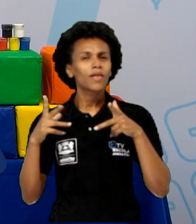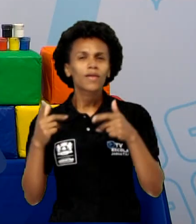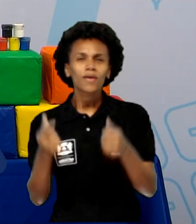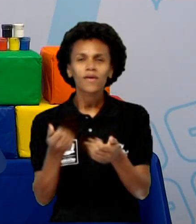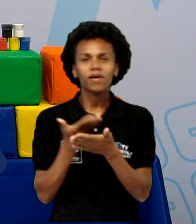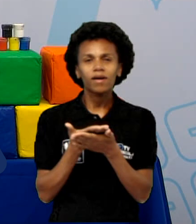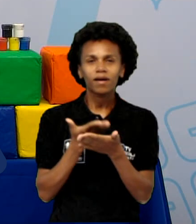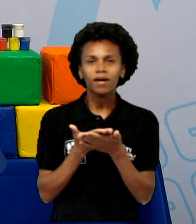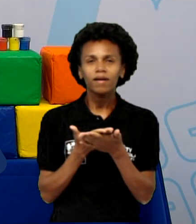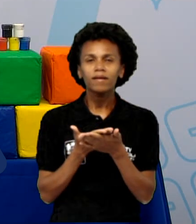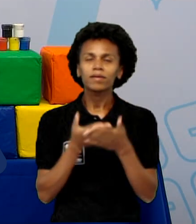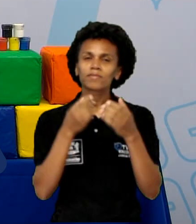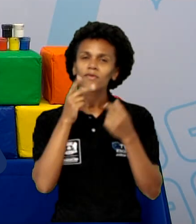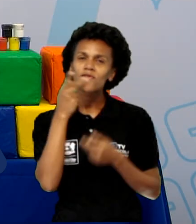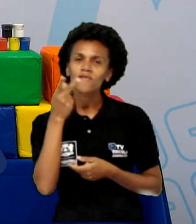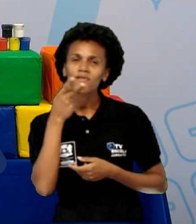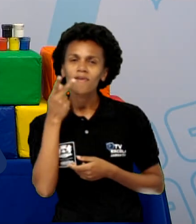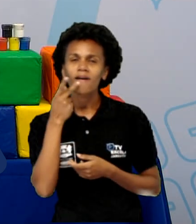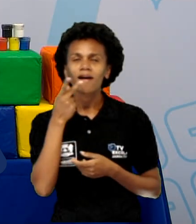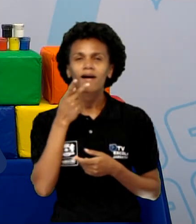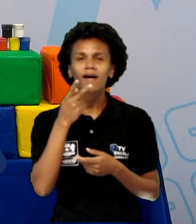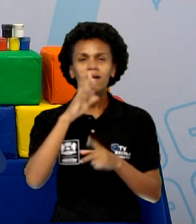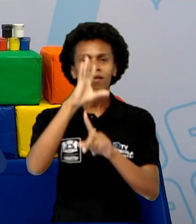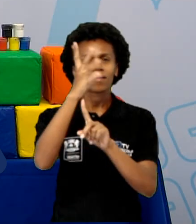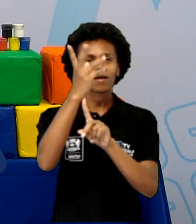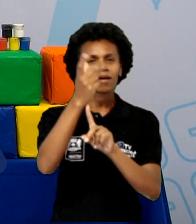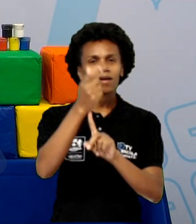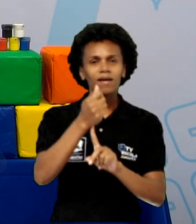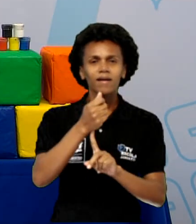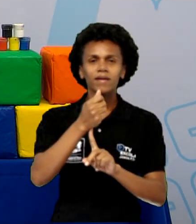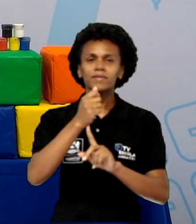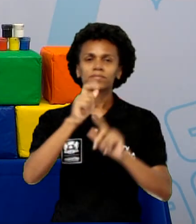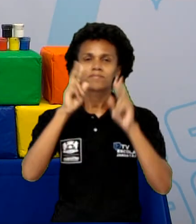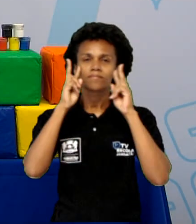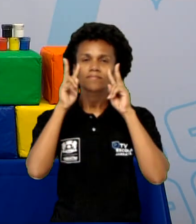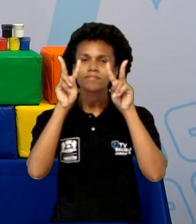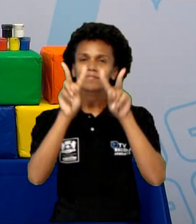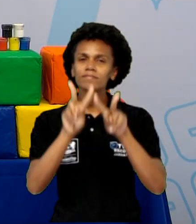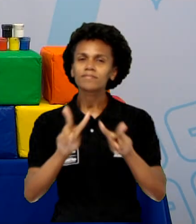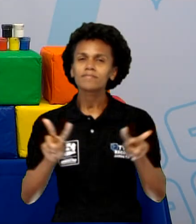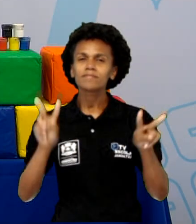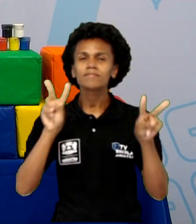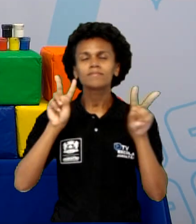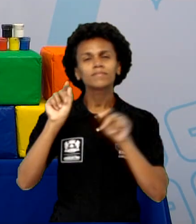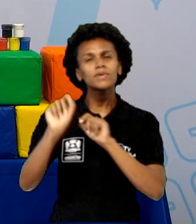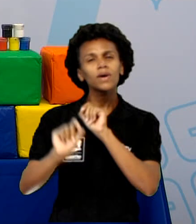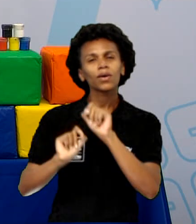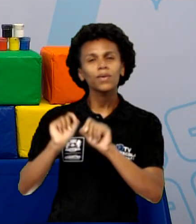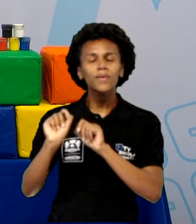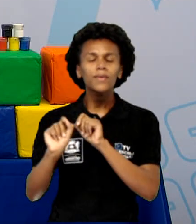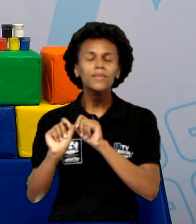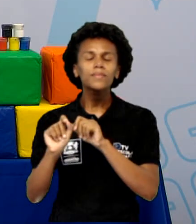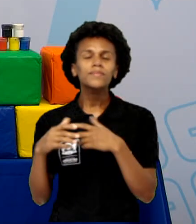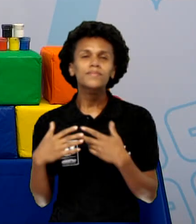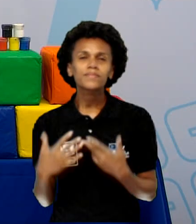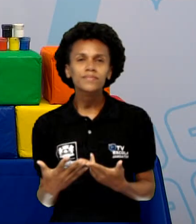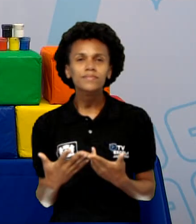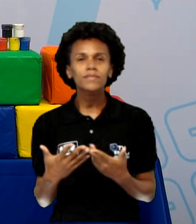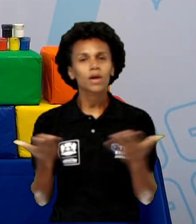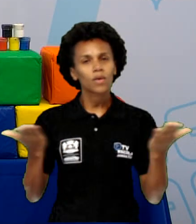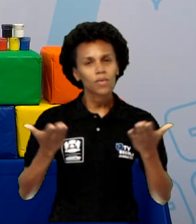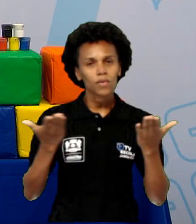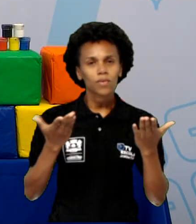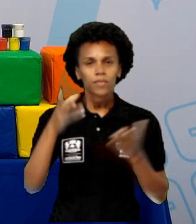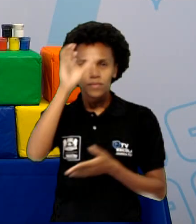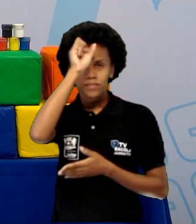isso, professor? O que são artes visuais? Então a gente vai entender um pouquinho o significado e o que realmente é arte visual. Essa